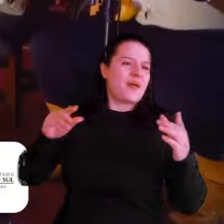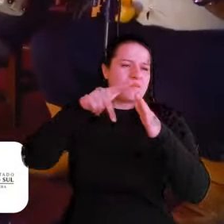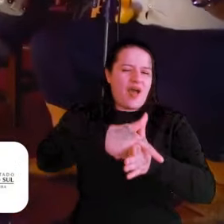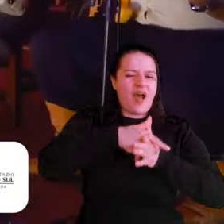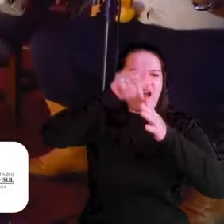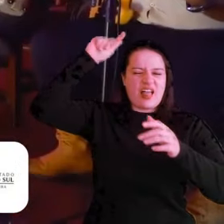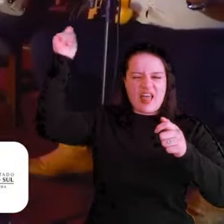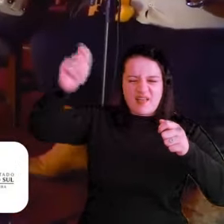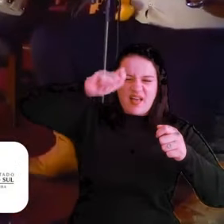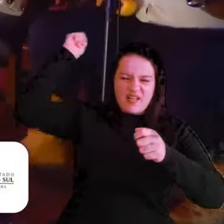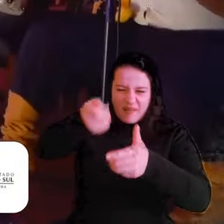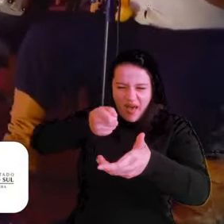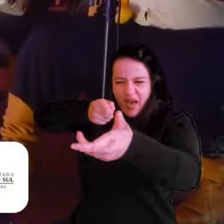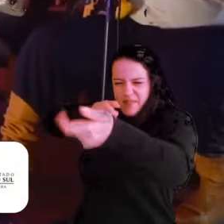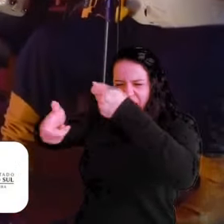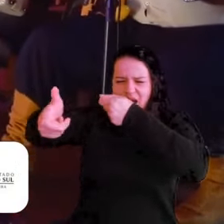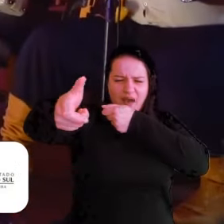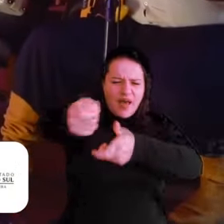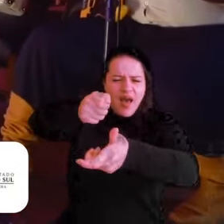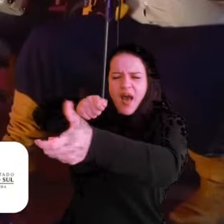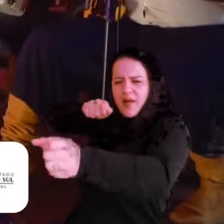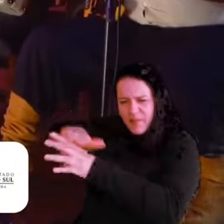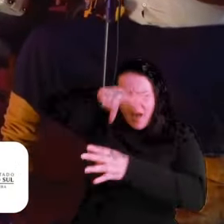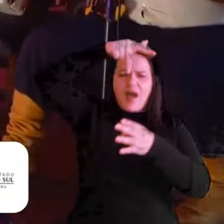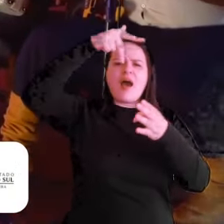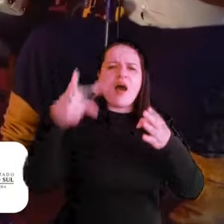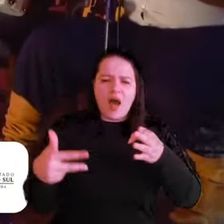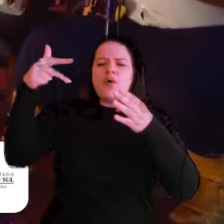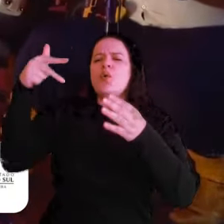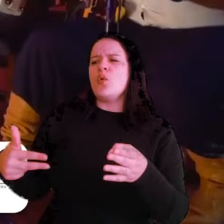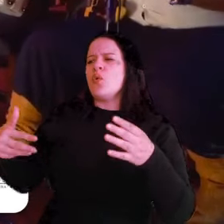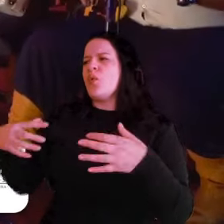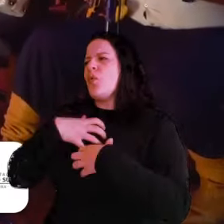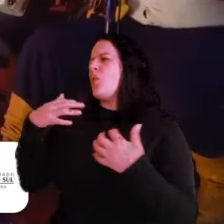Muitos cavalos domei, e nos tomos que levei, não